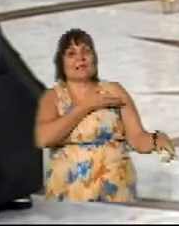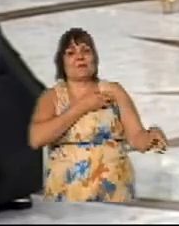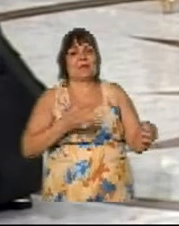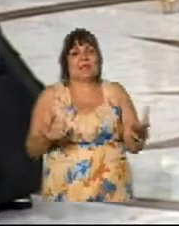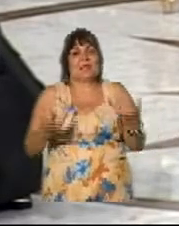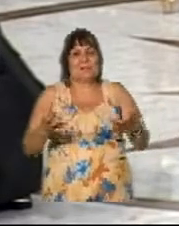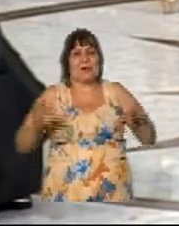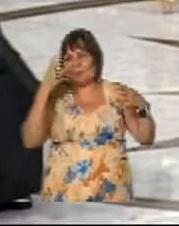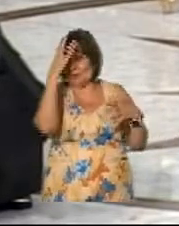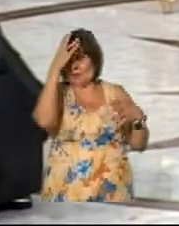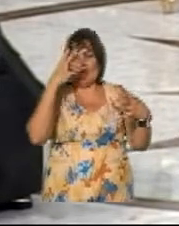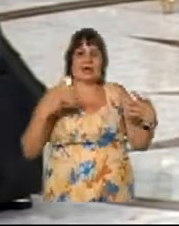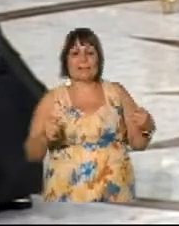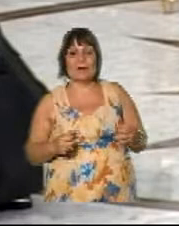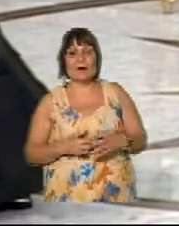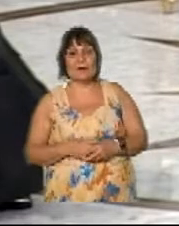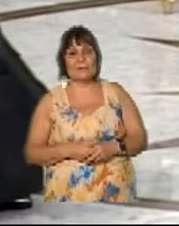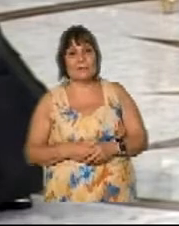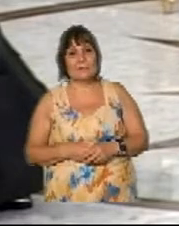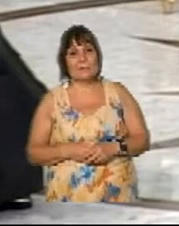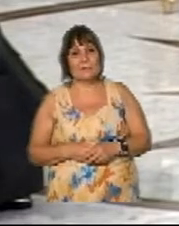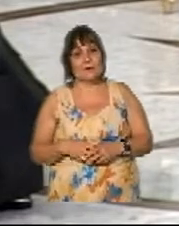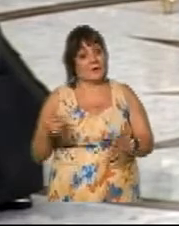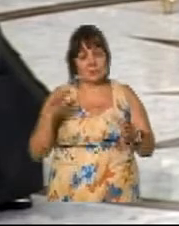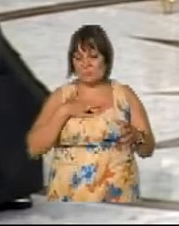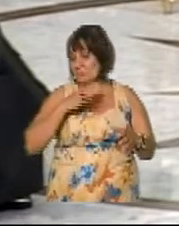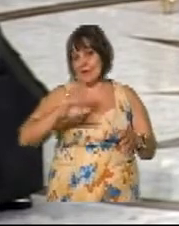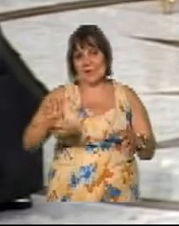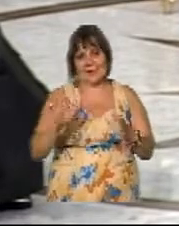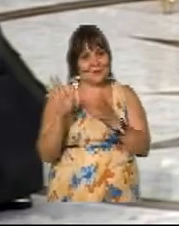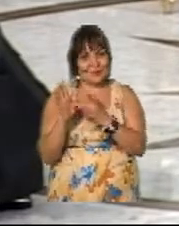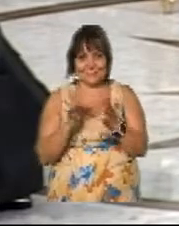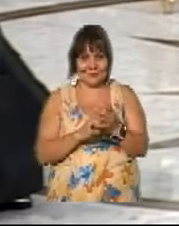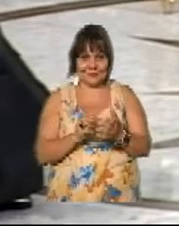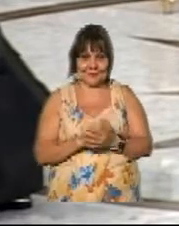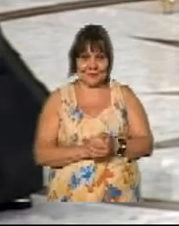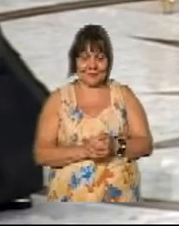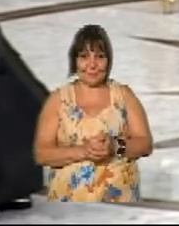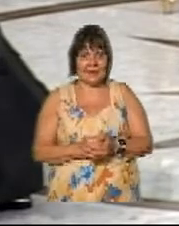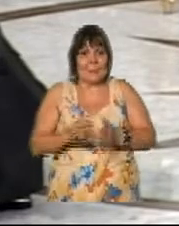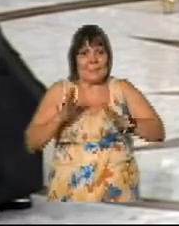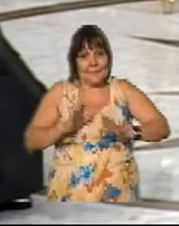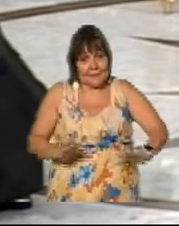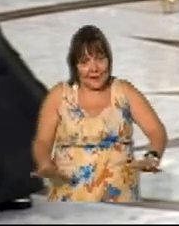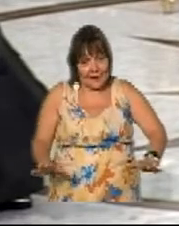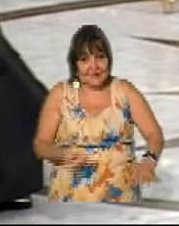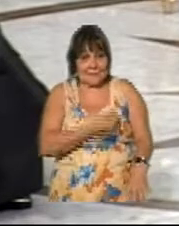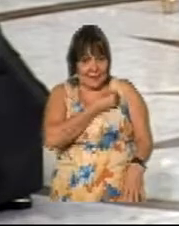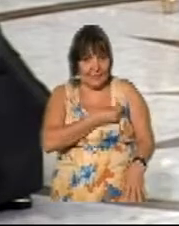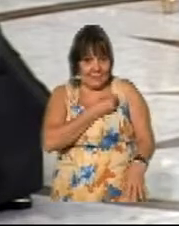E ele levou. Encheu uma mochila da Nike cheia de dinheiro, comprou um sapato